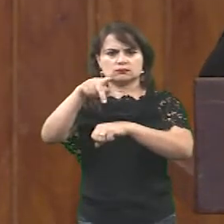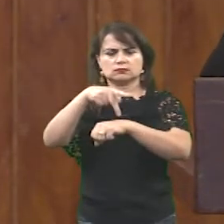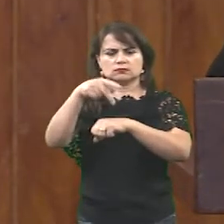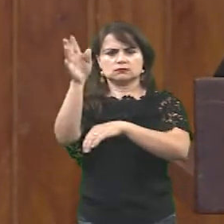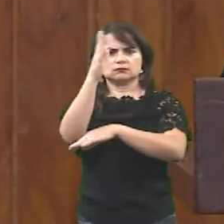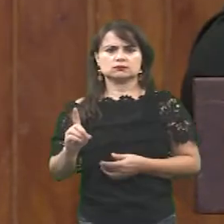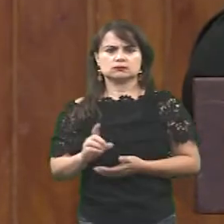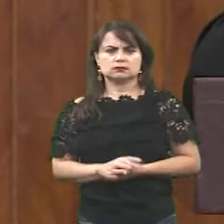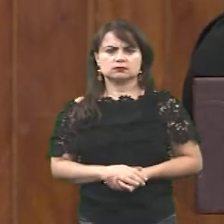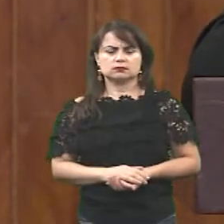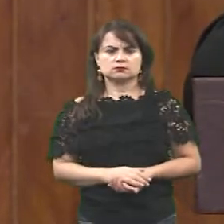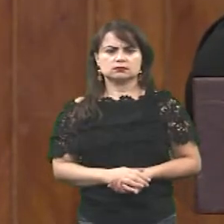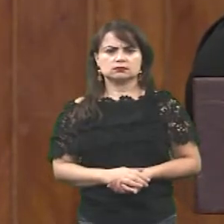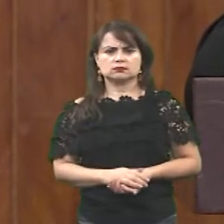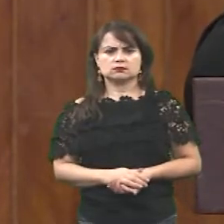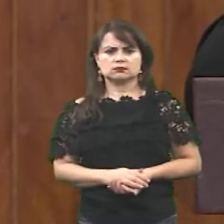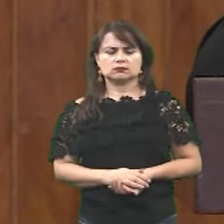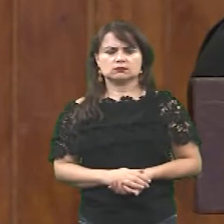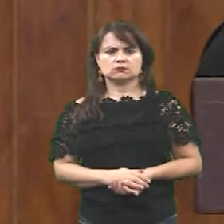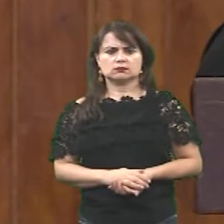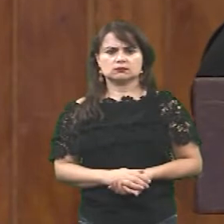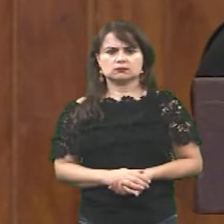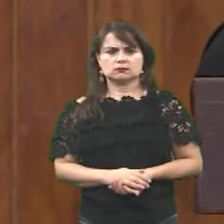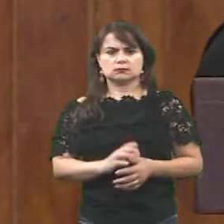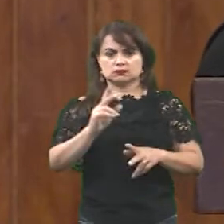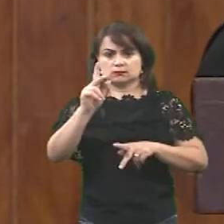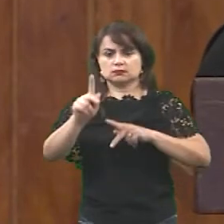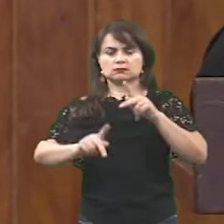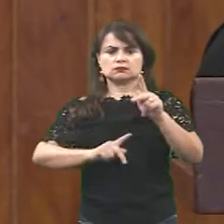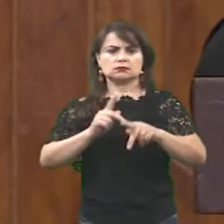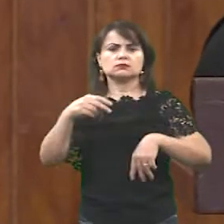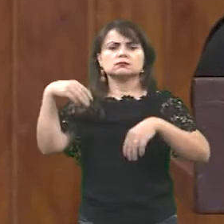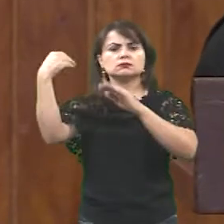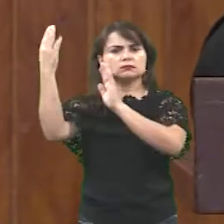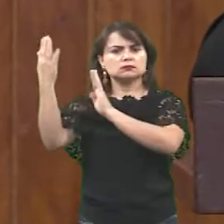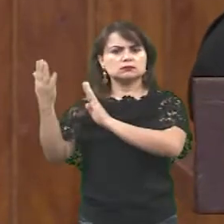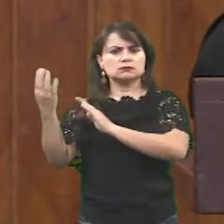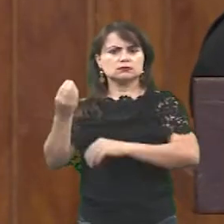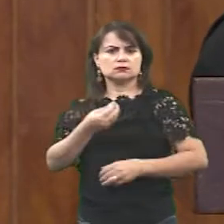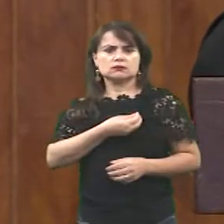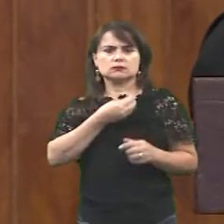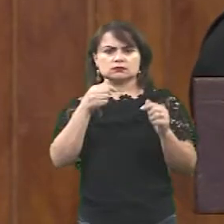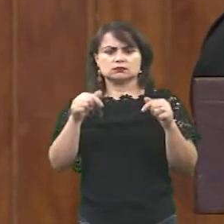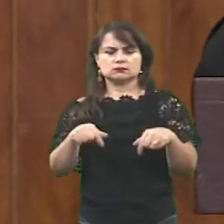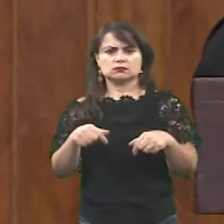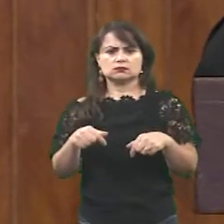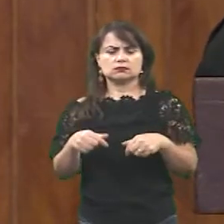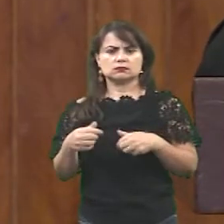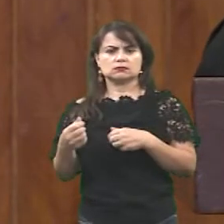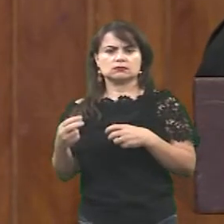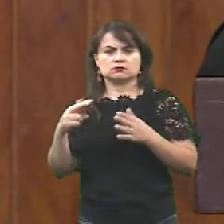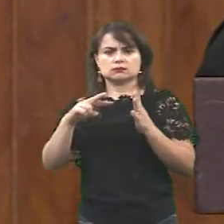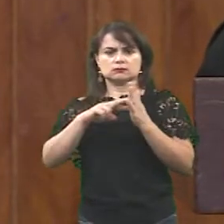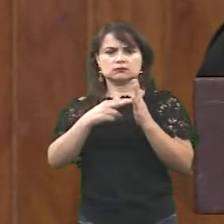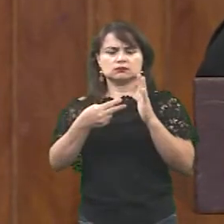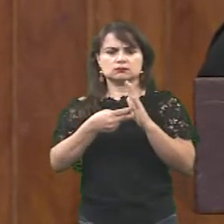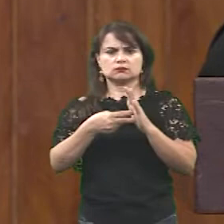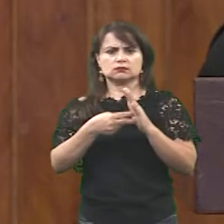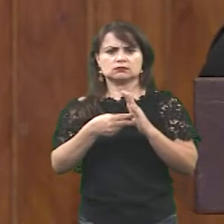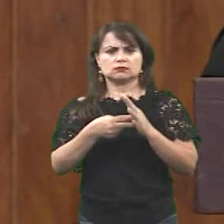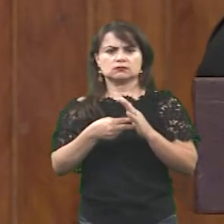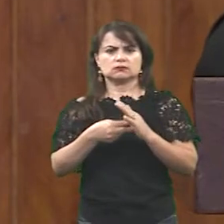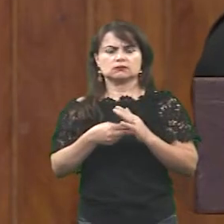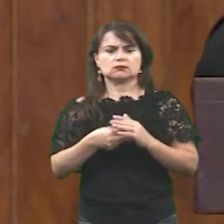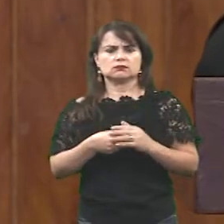e civismo. Caríssimos homenageados, vocês representam a competência técnica, a ética